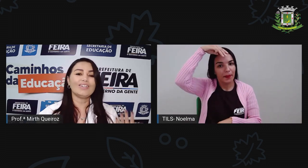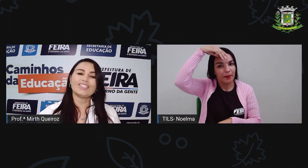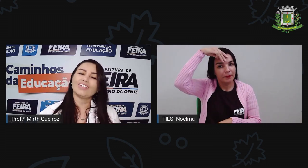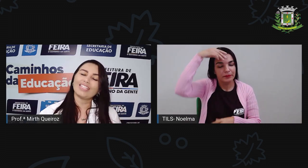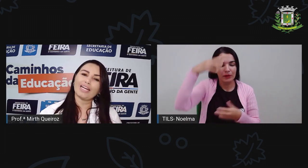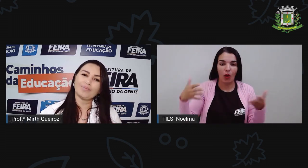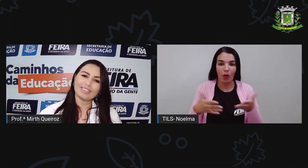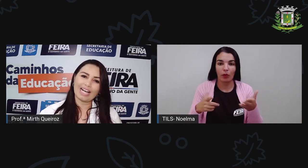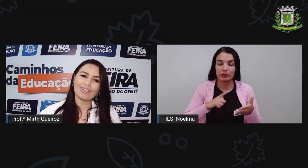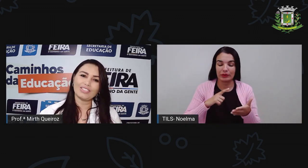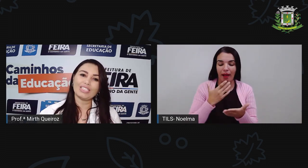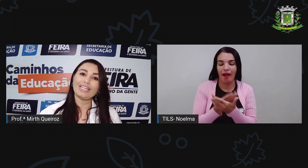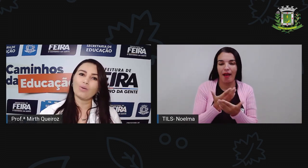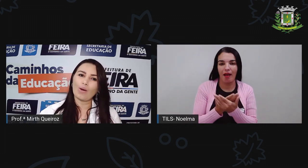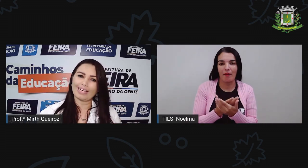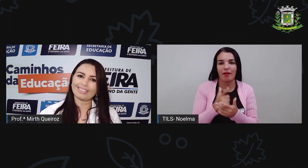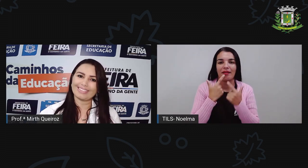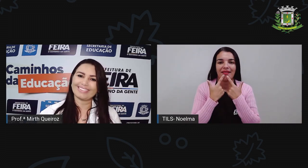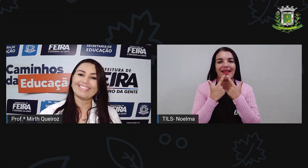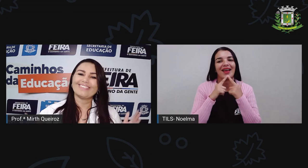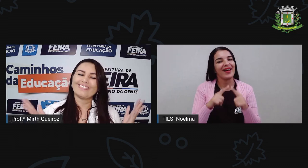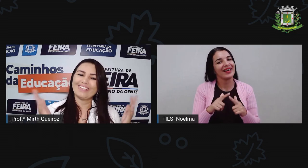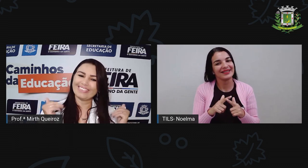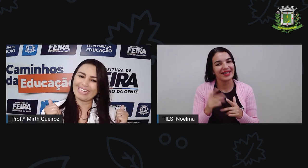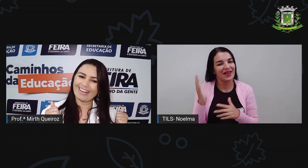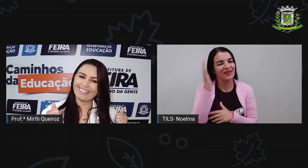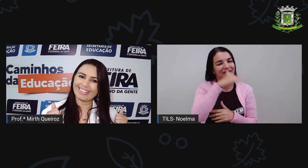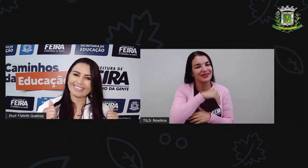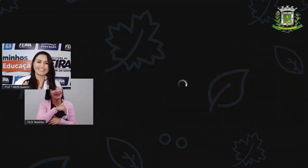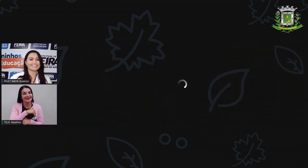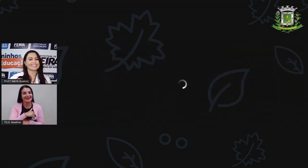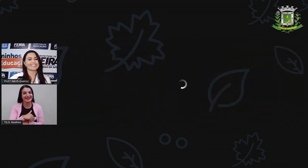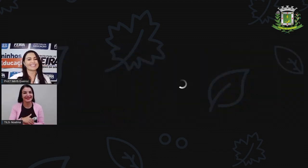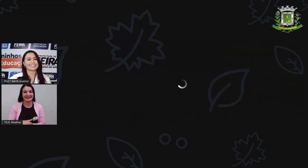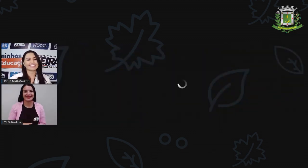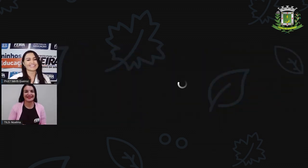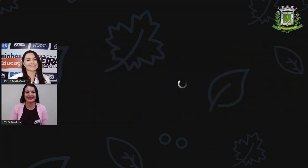e hoje nós teremos aula de linguagens. Vamos à aula?